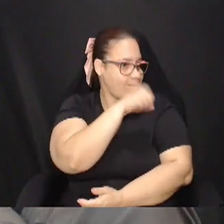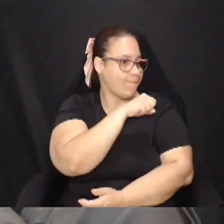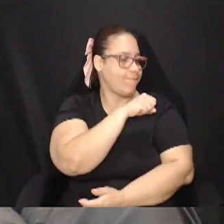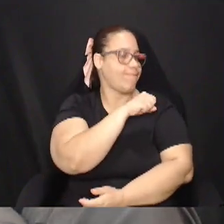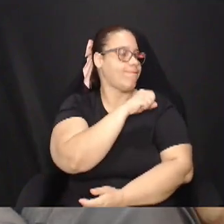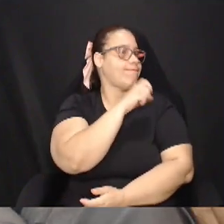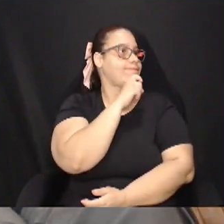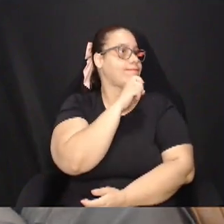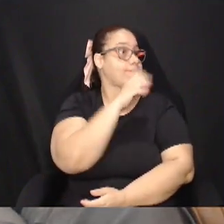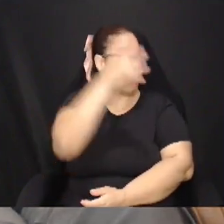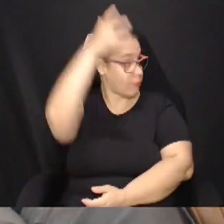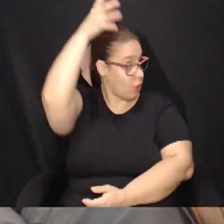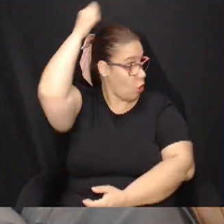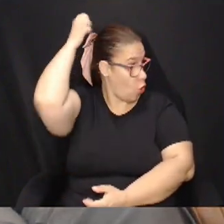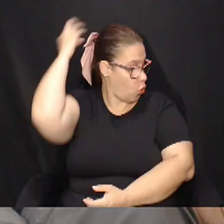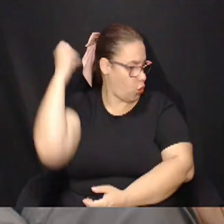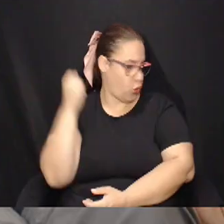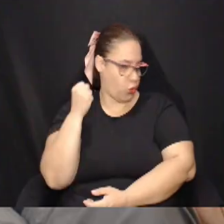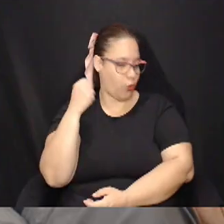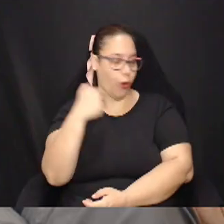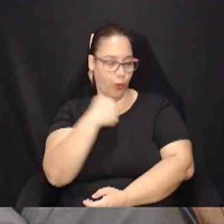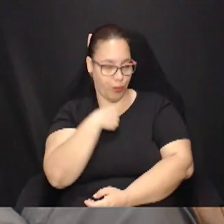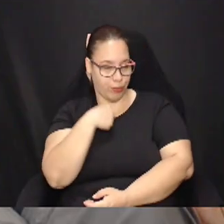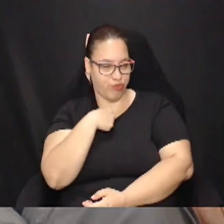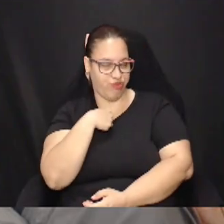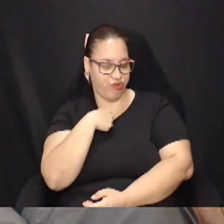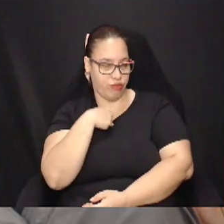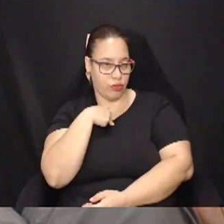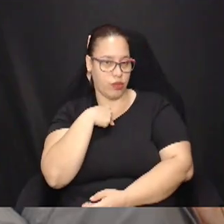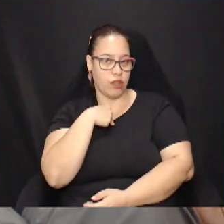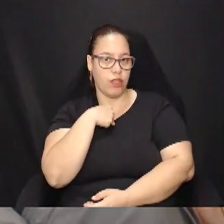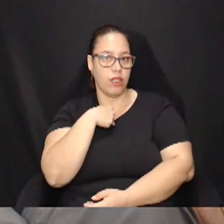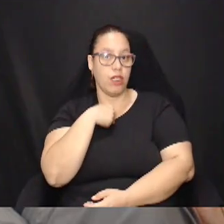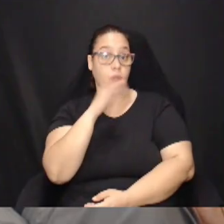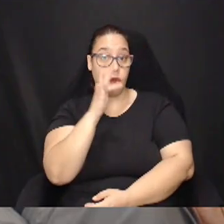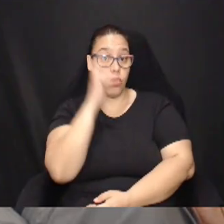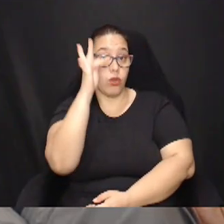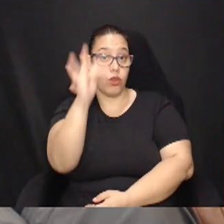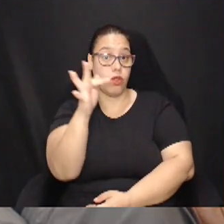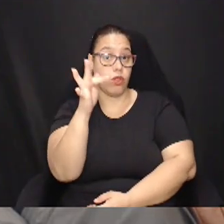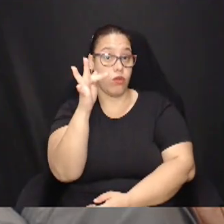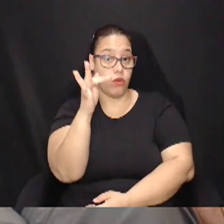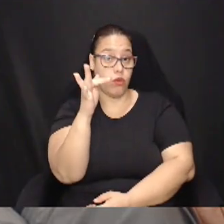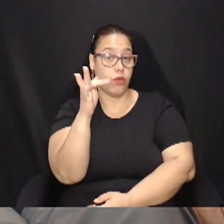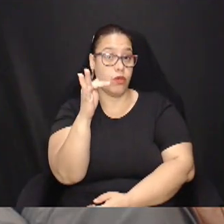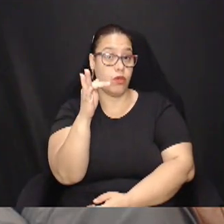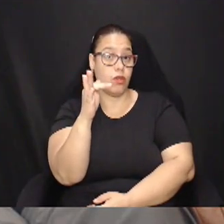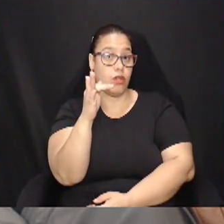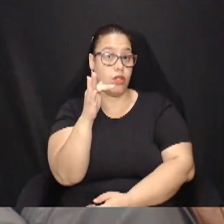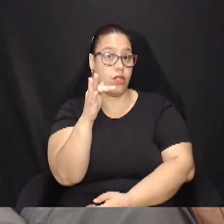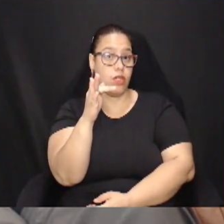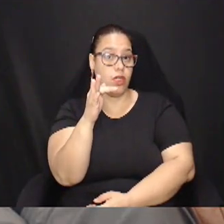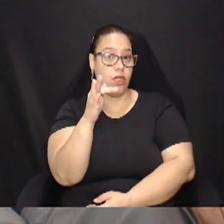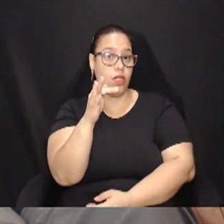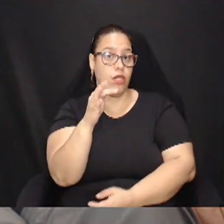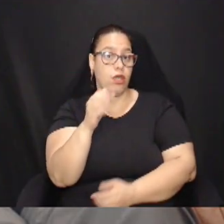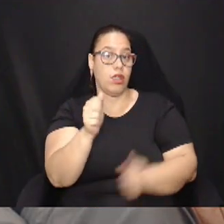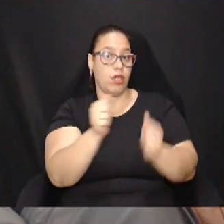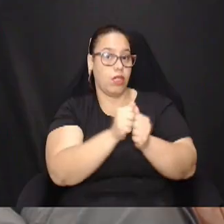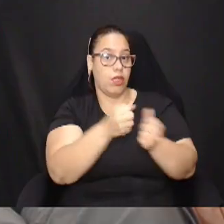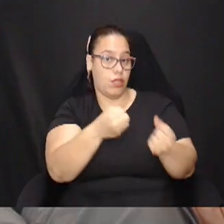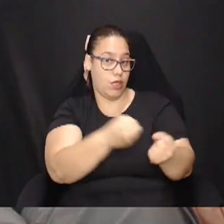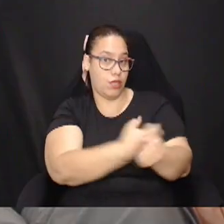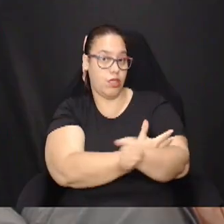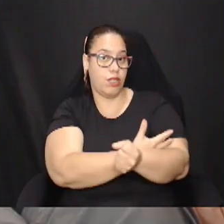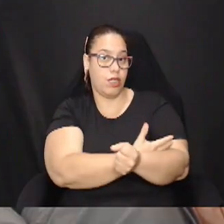Rúbia, eu tenho alguns planos para a Thalita do futuro que eu não atrele a emoção à ciência.